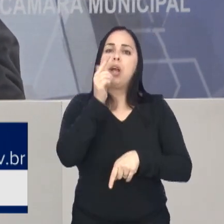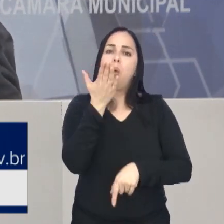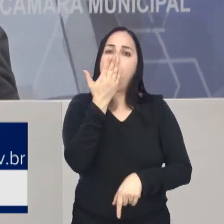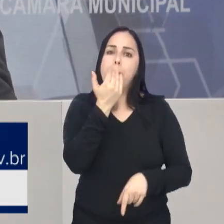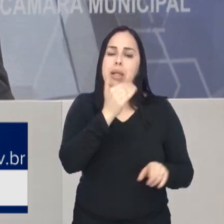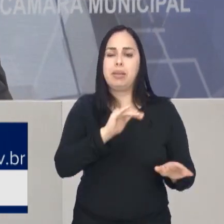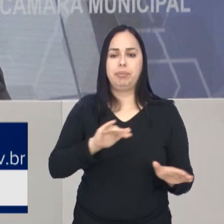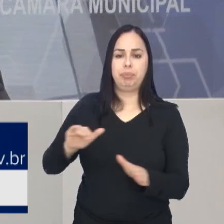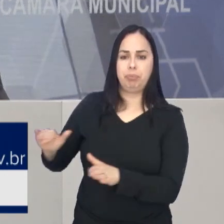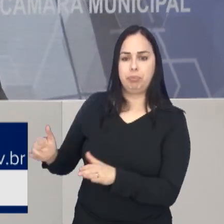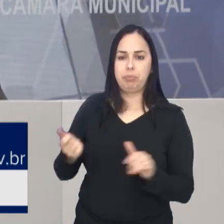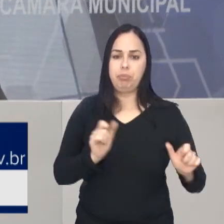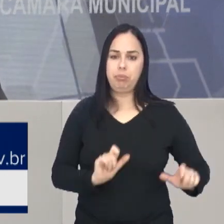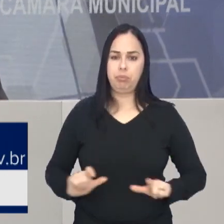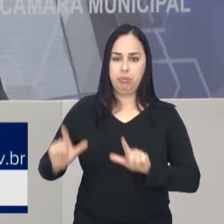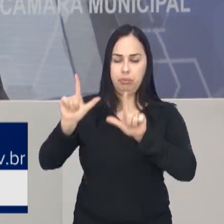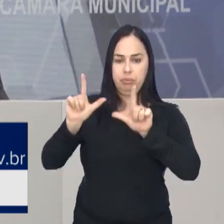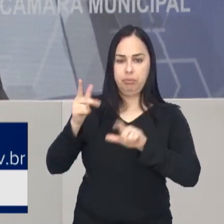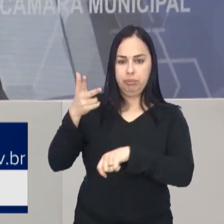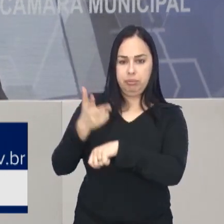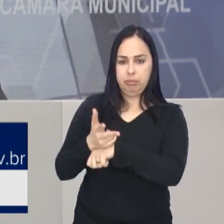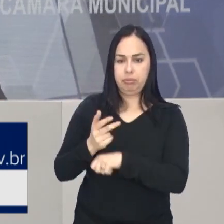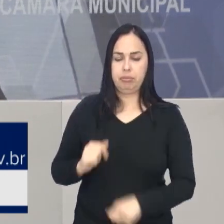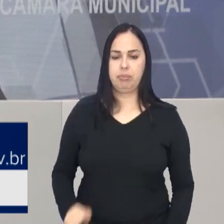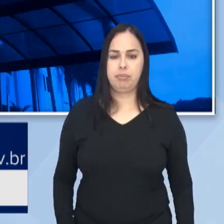Próximo vídeo.